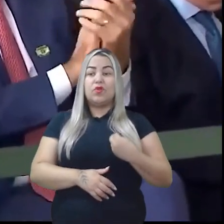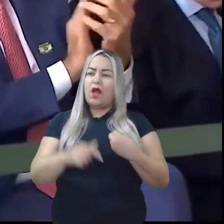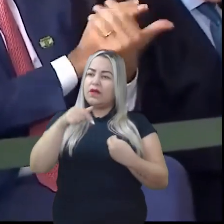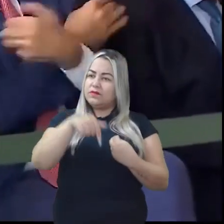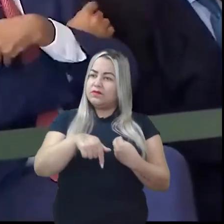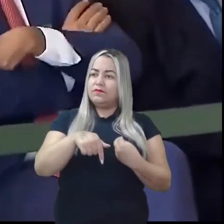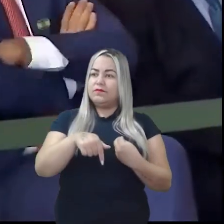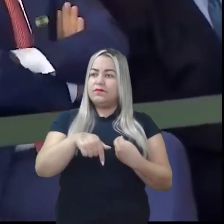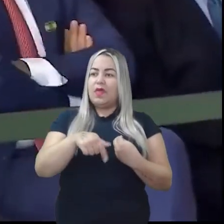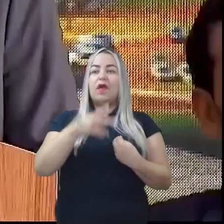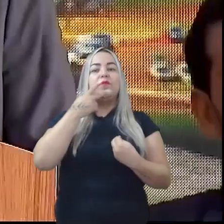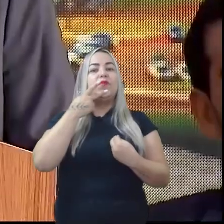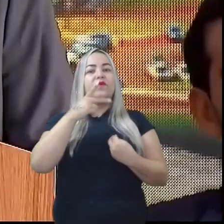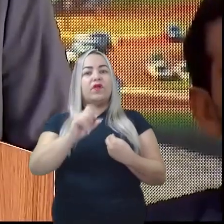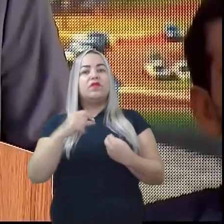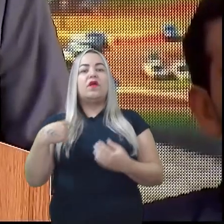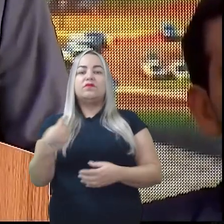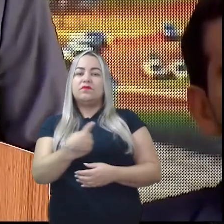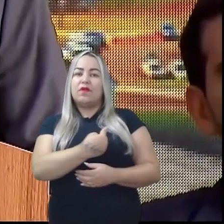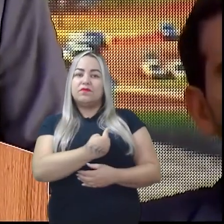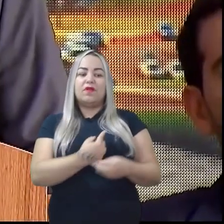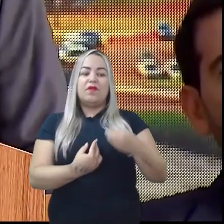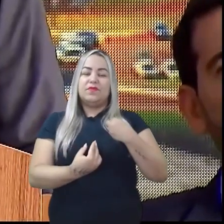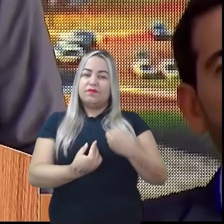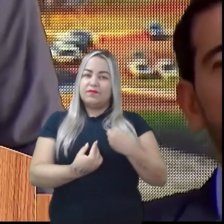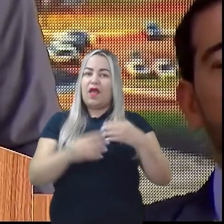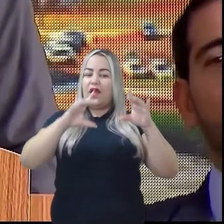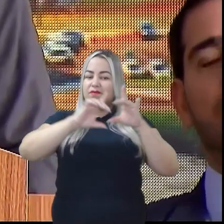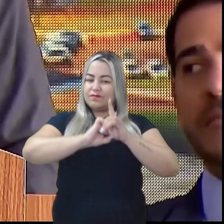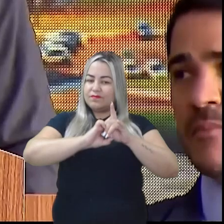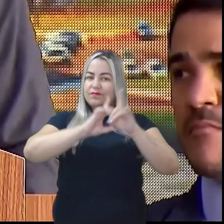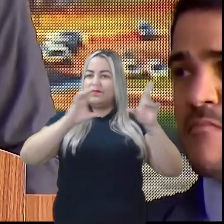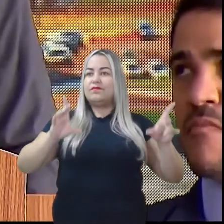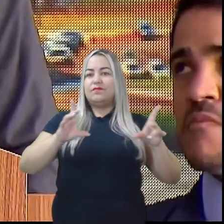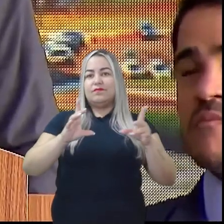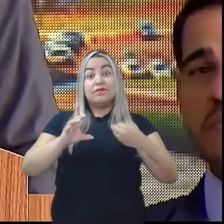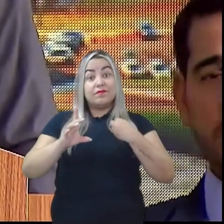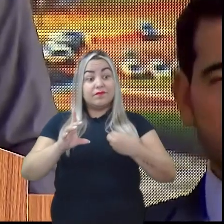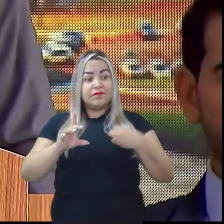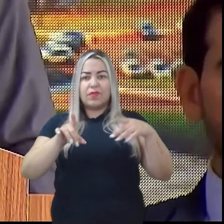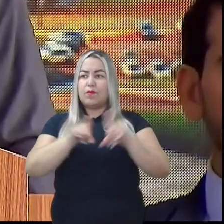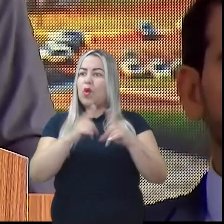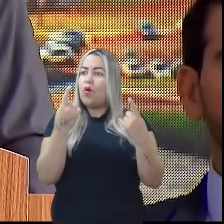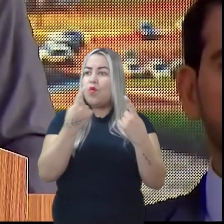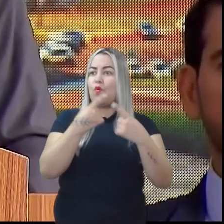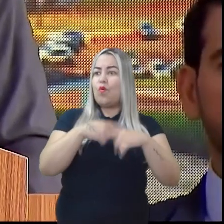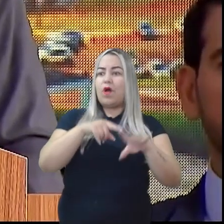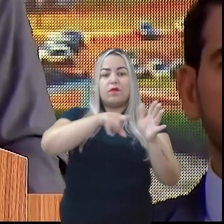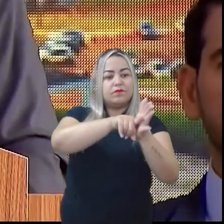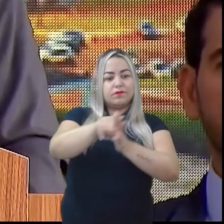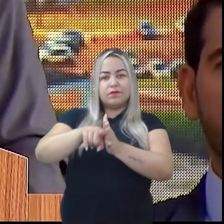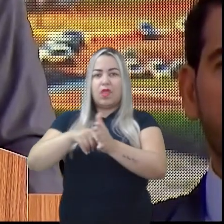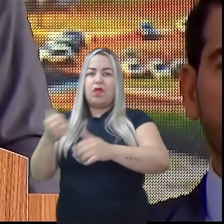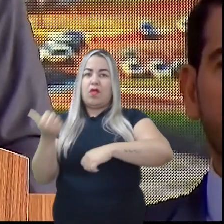Estamos aqui para dizer que estamos vivos e que a democracia está viva, ao